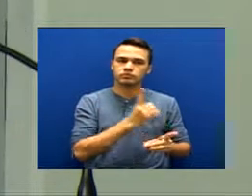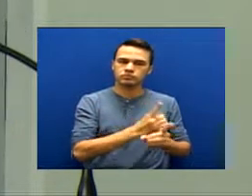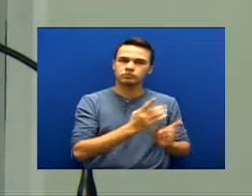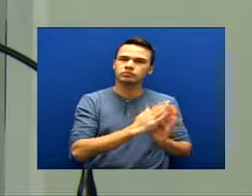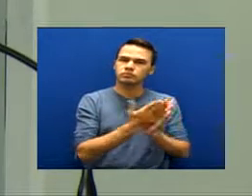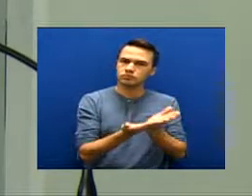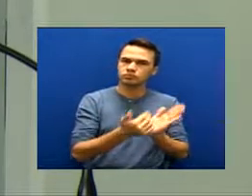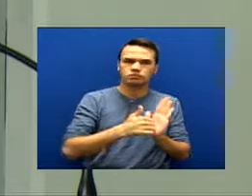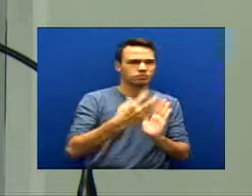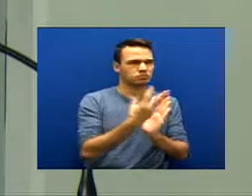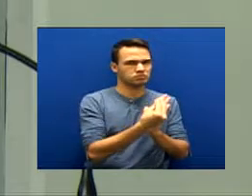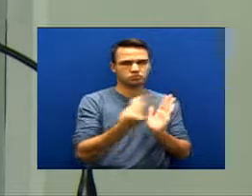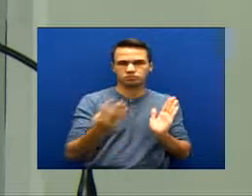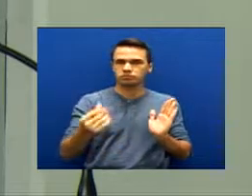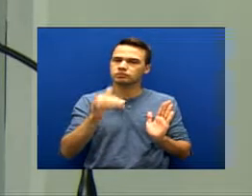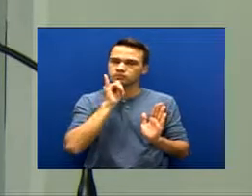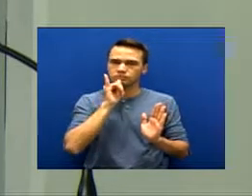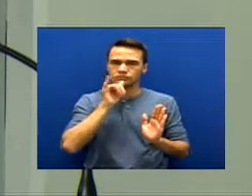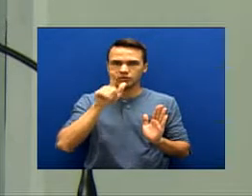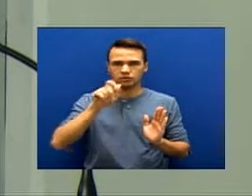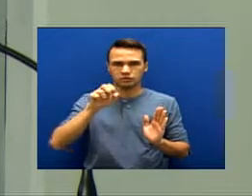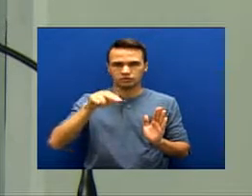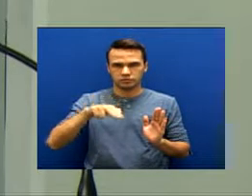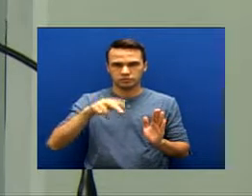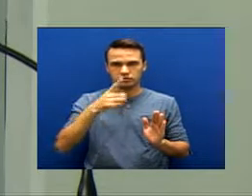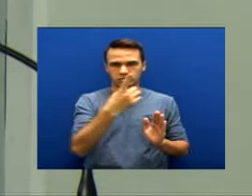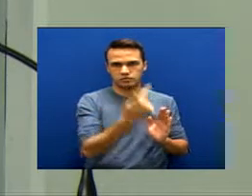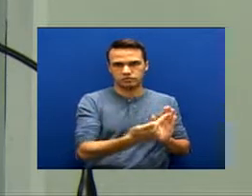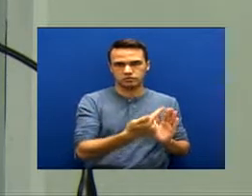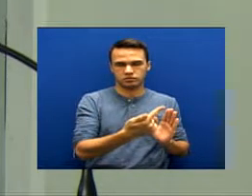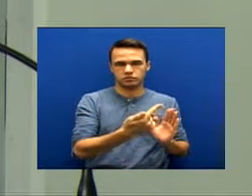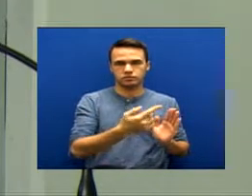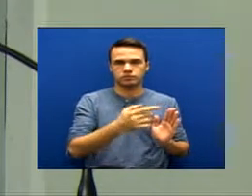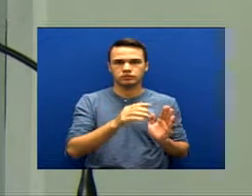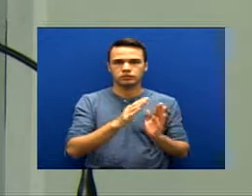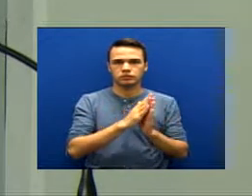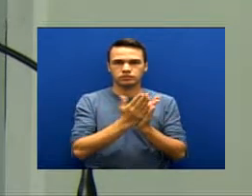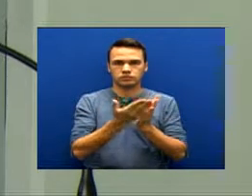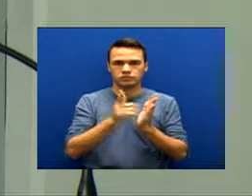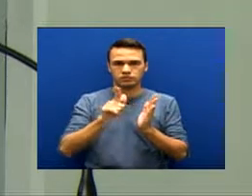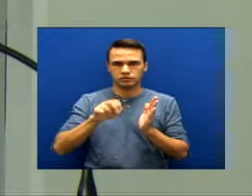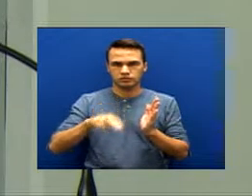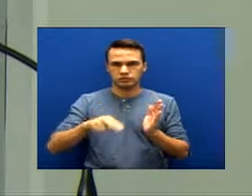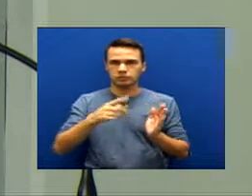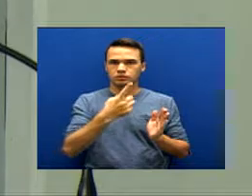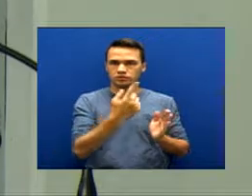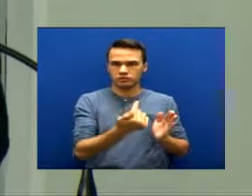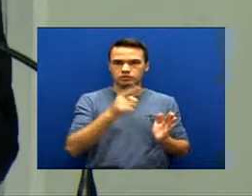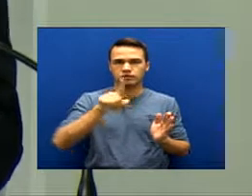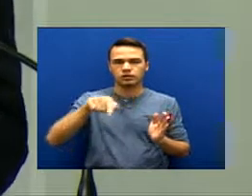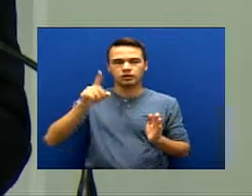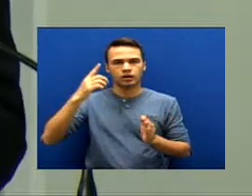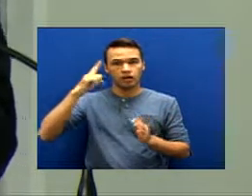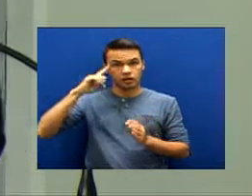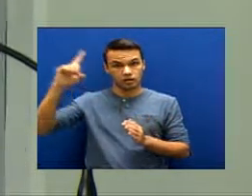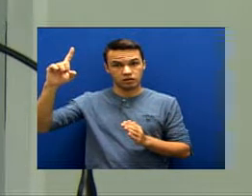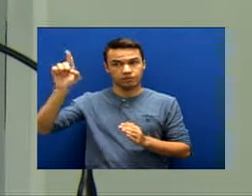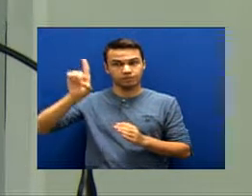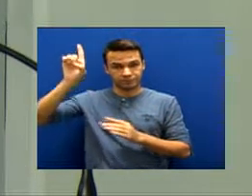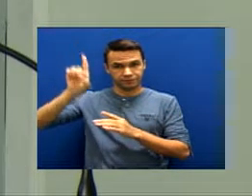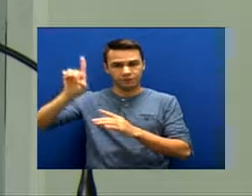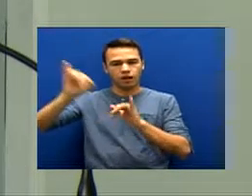fácil enxergarmos a luta diária e reclamarmos constantemente da vida e das dificuldades, principalmente em um